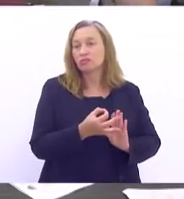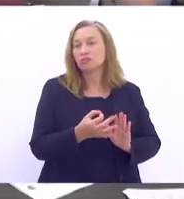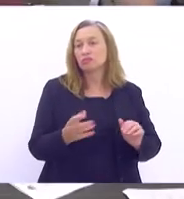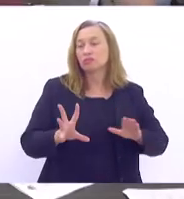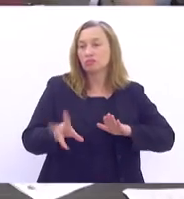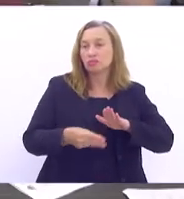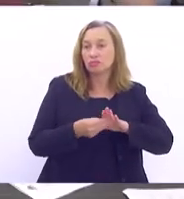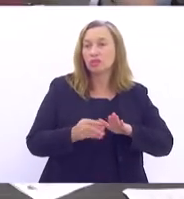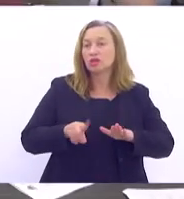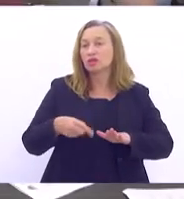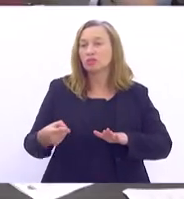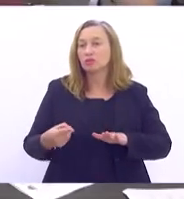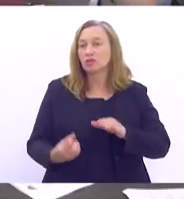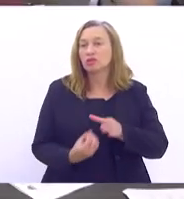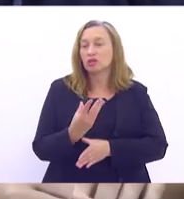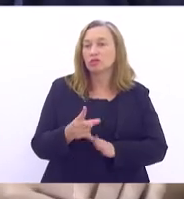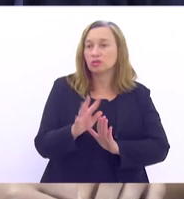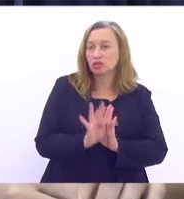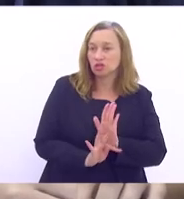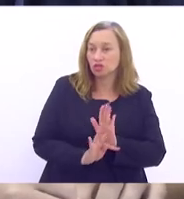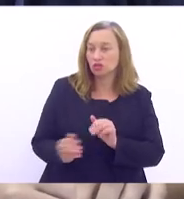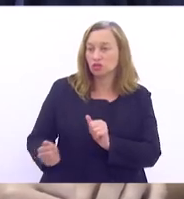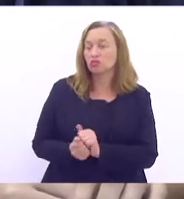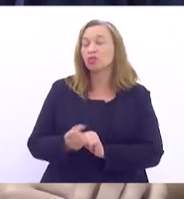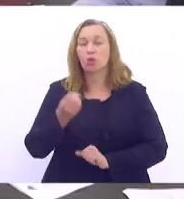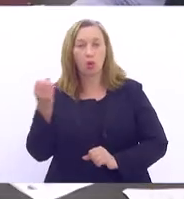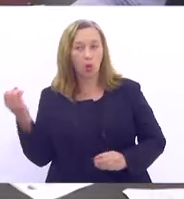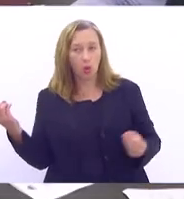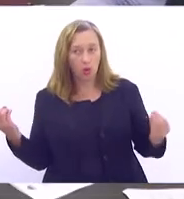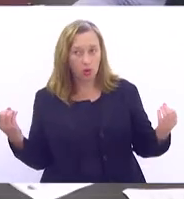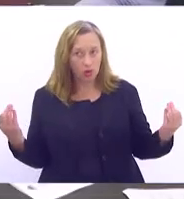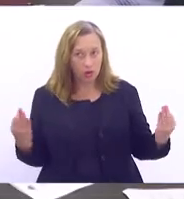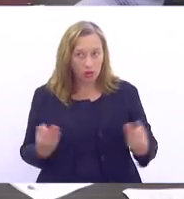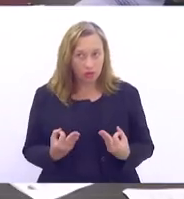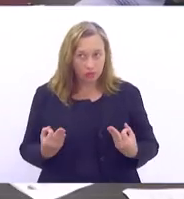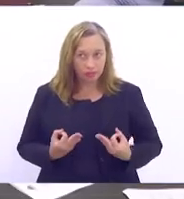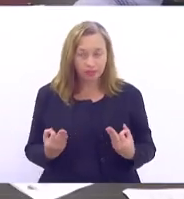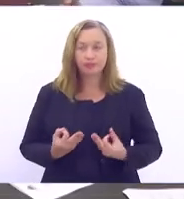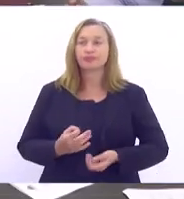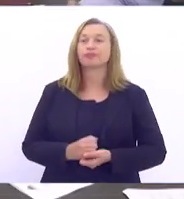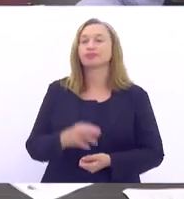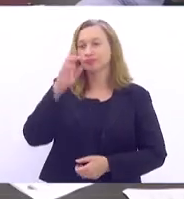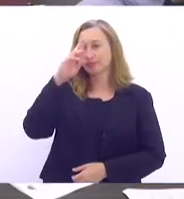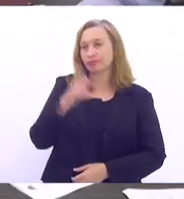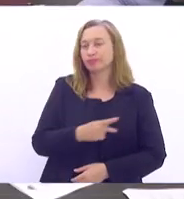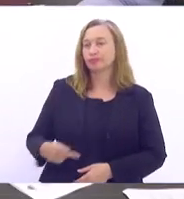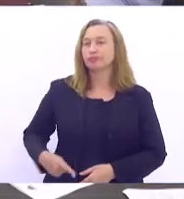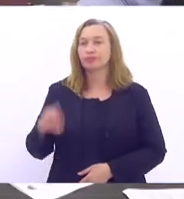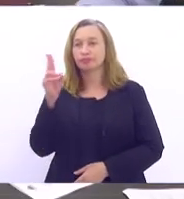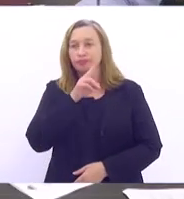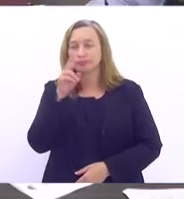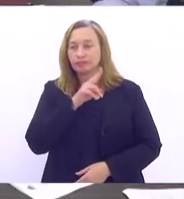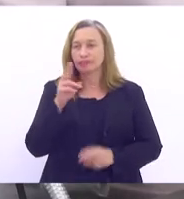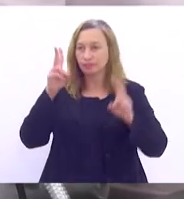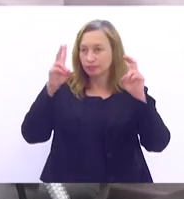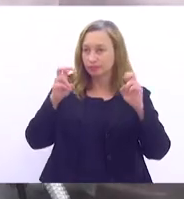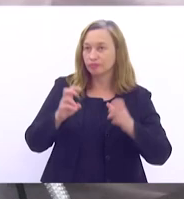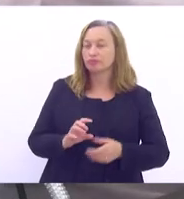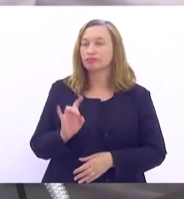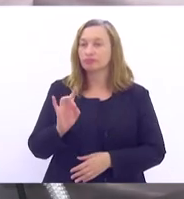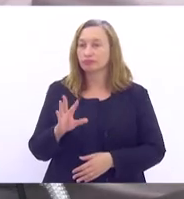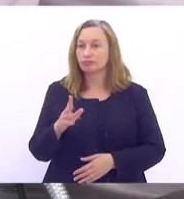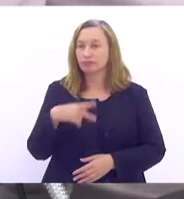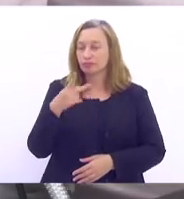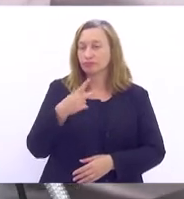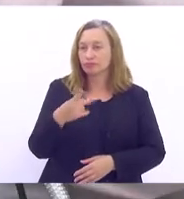depois se incumbe de fazer o texto. Está ótimo, presidente. O plenário definido dessa forma, porque dá mais velocidade. Então, só retificando